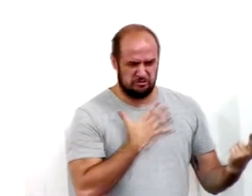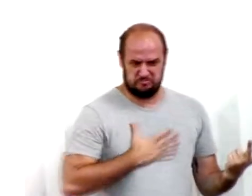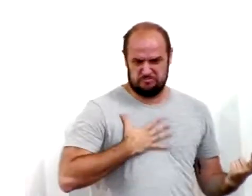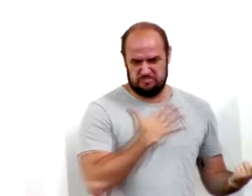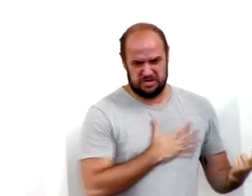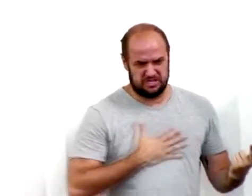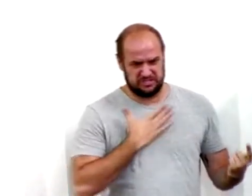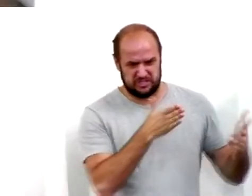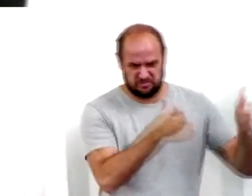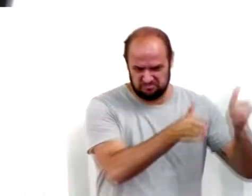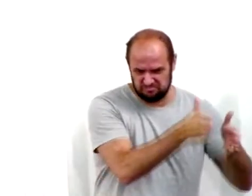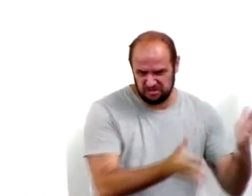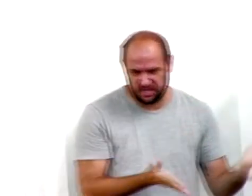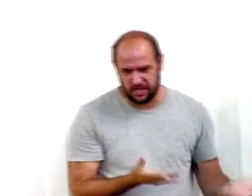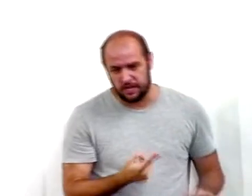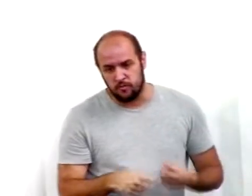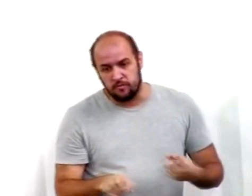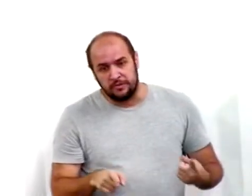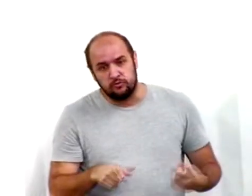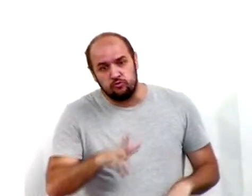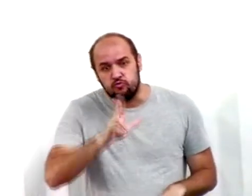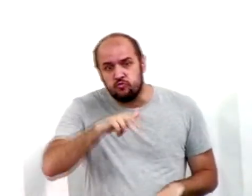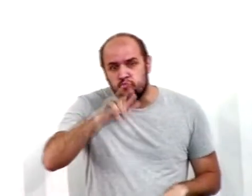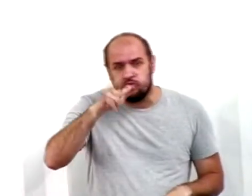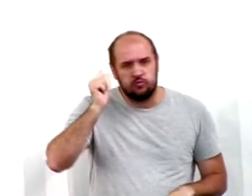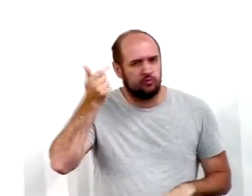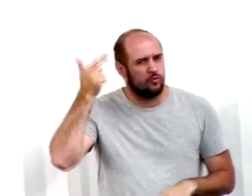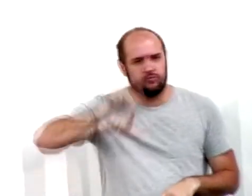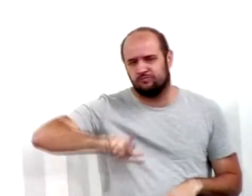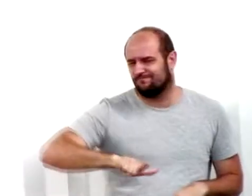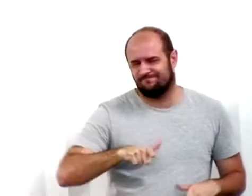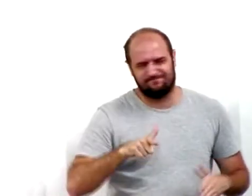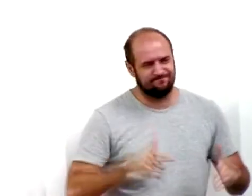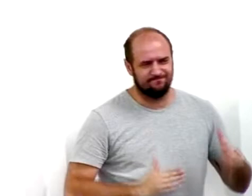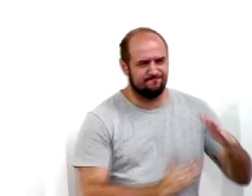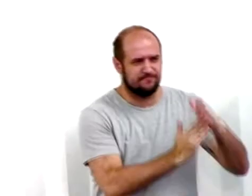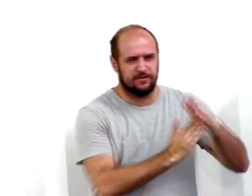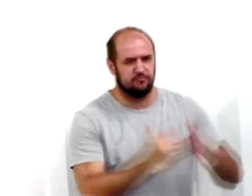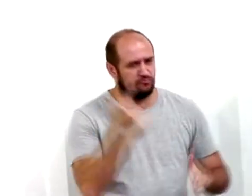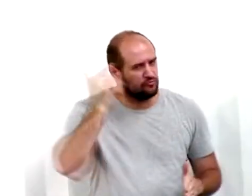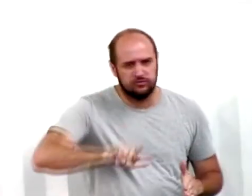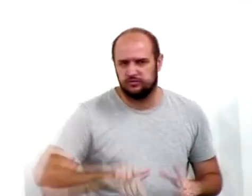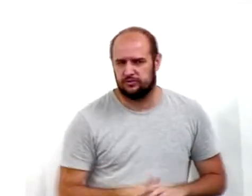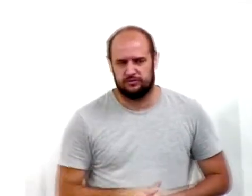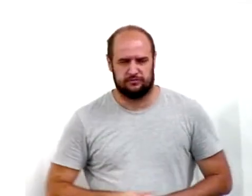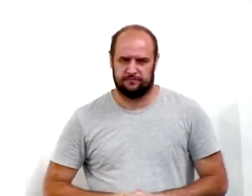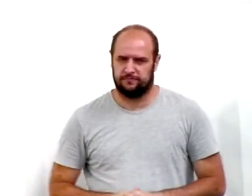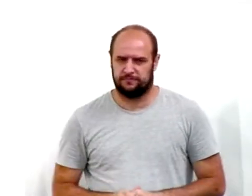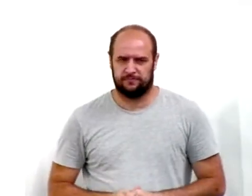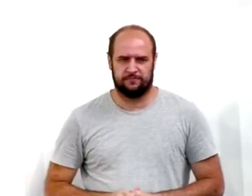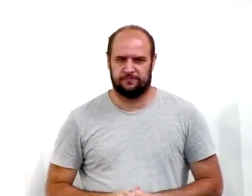prazeres temporários, mas nunca ele vai se satisfazer. Agostinho